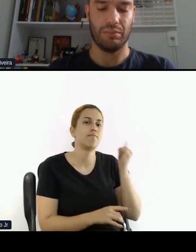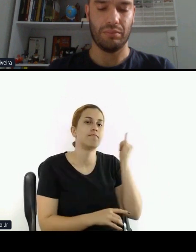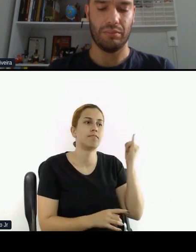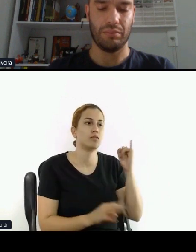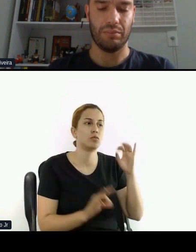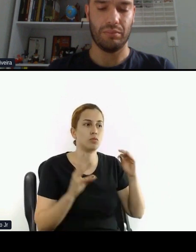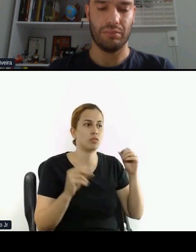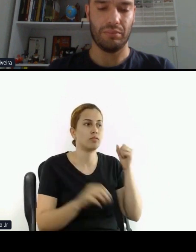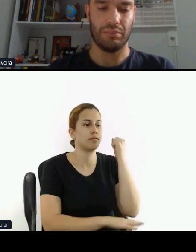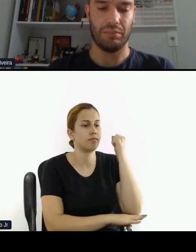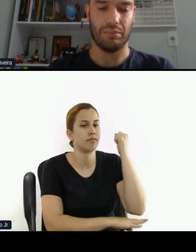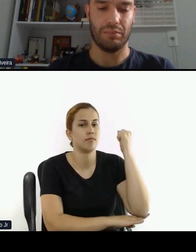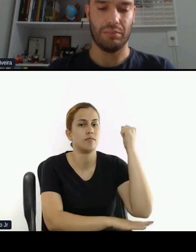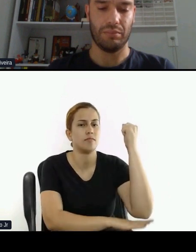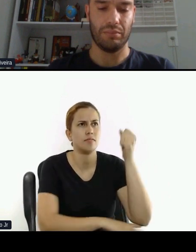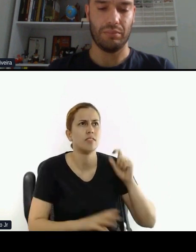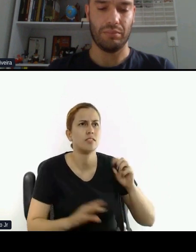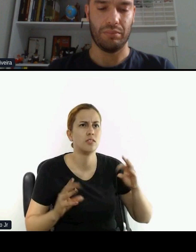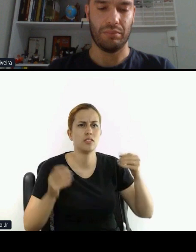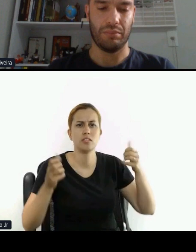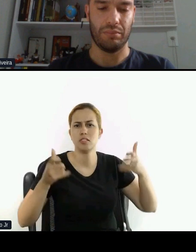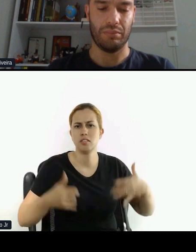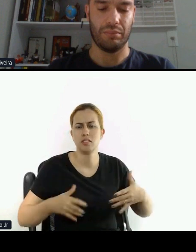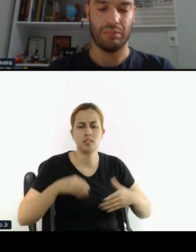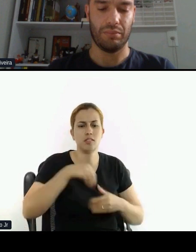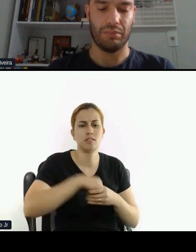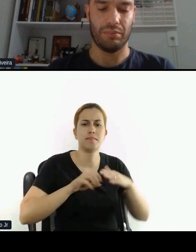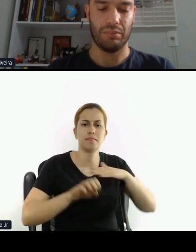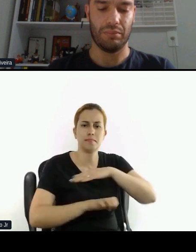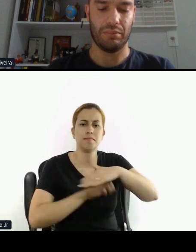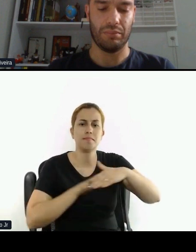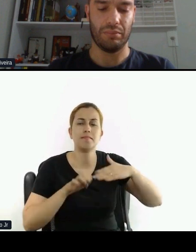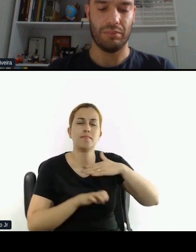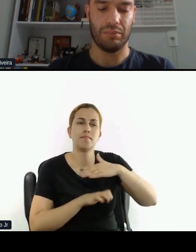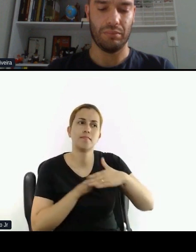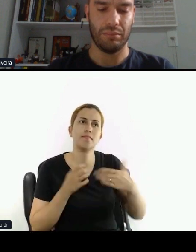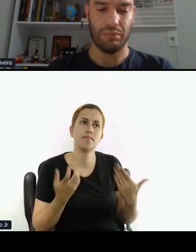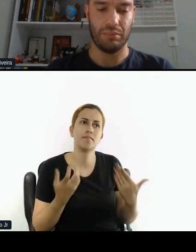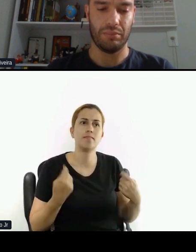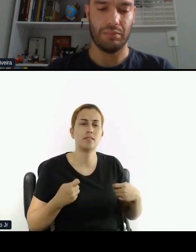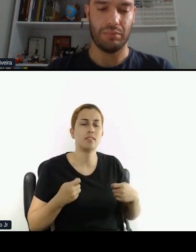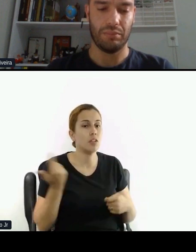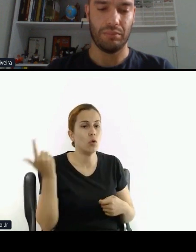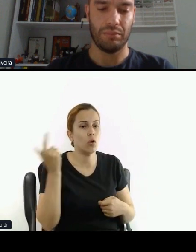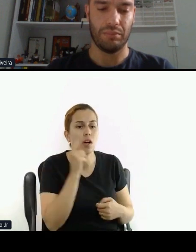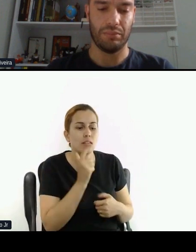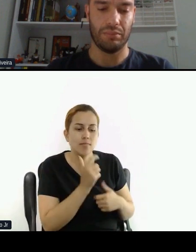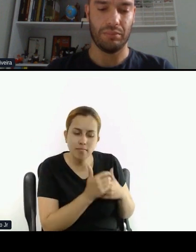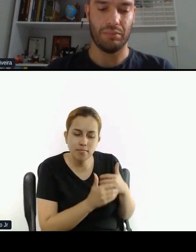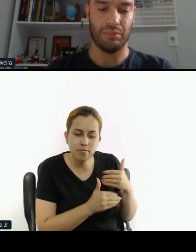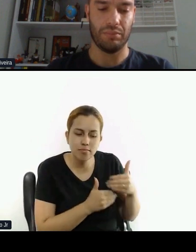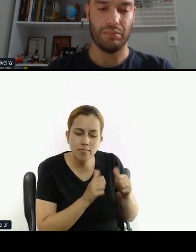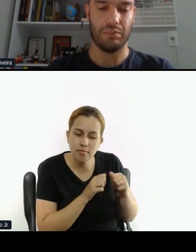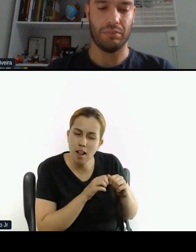da equipe, quando a gente fala da empresa, né, quando a gente fala de companhia, para a gente conseguir atingir de fato, né, garantir, né, que